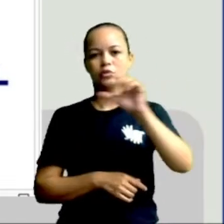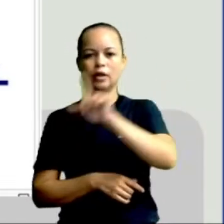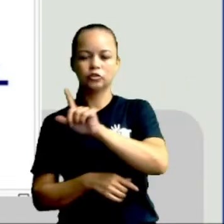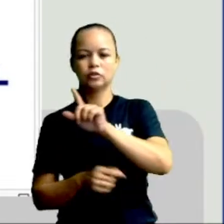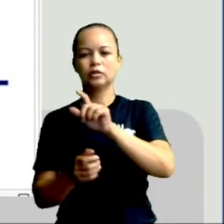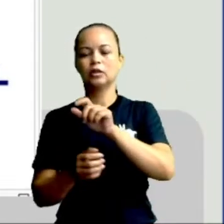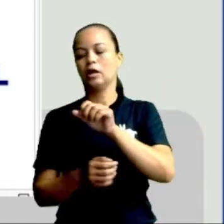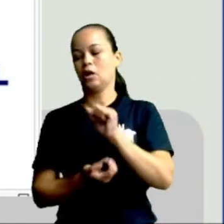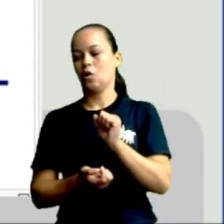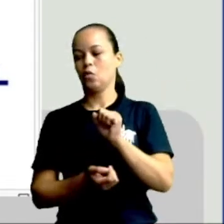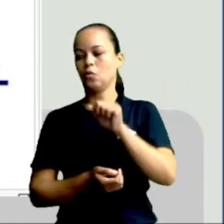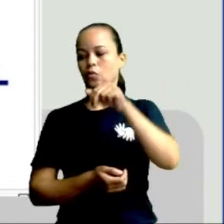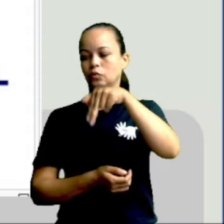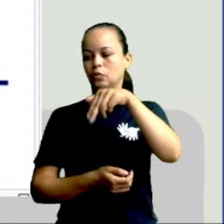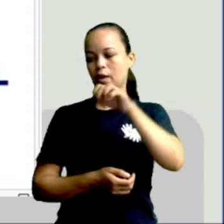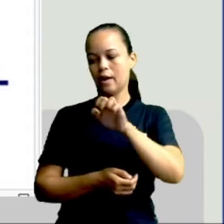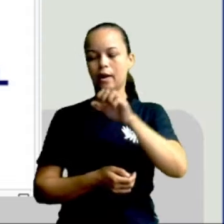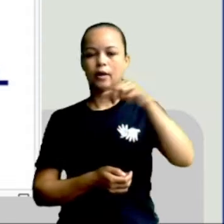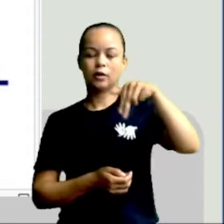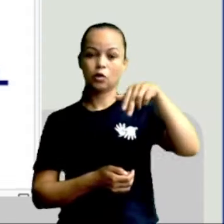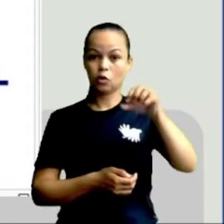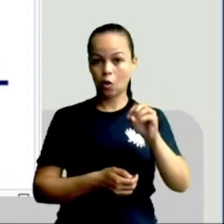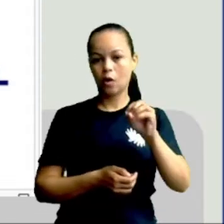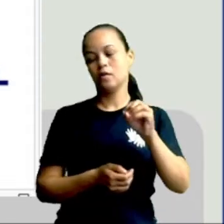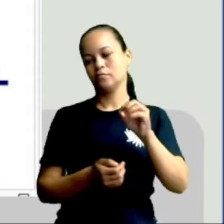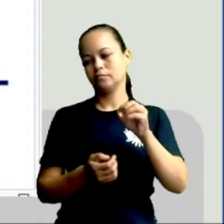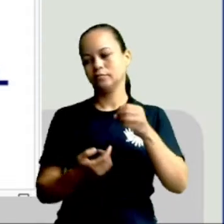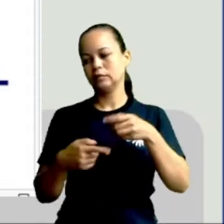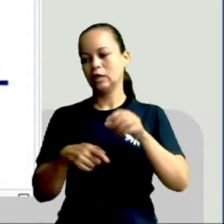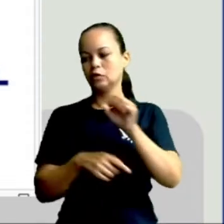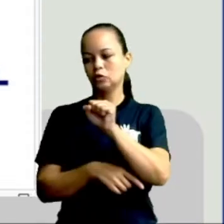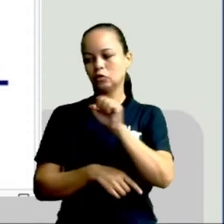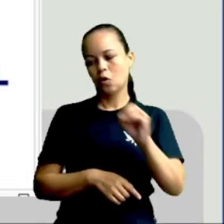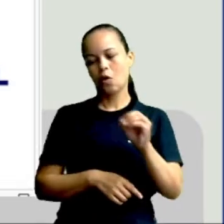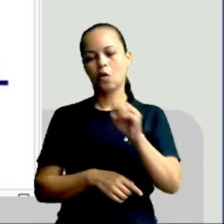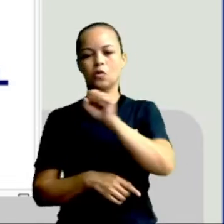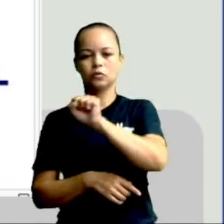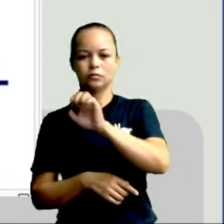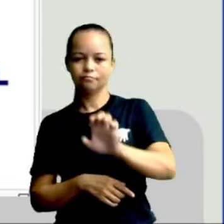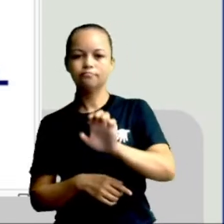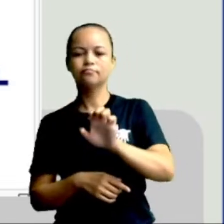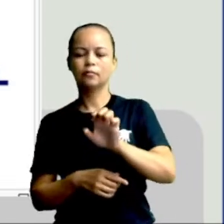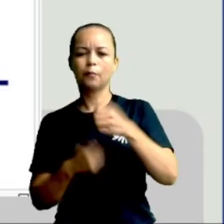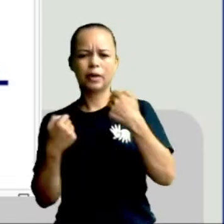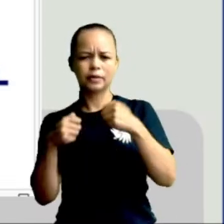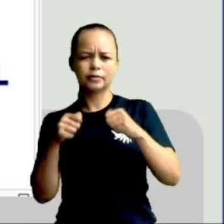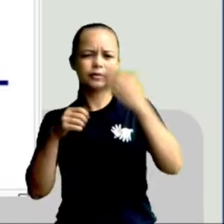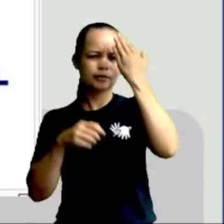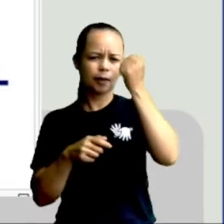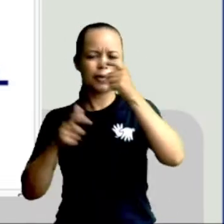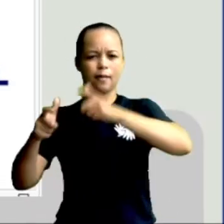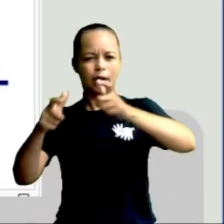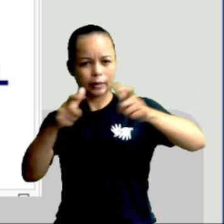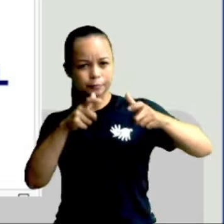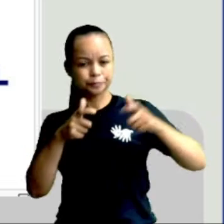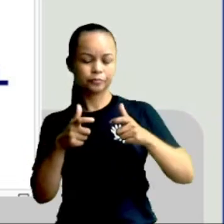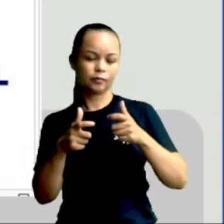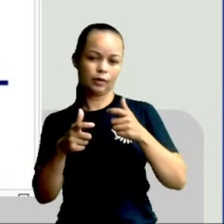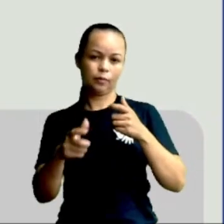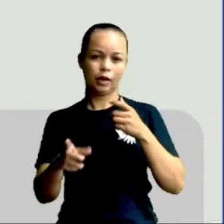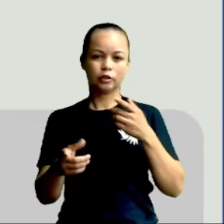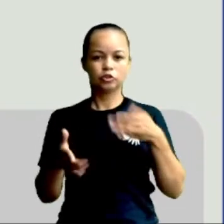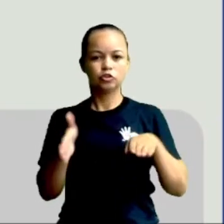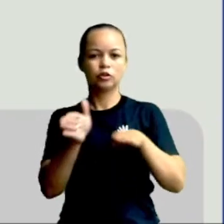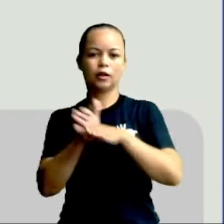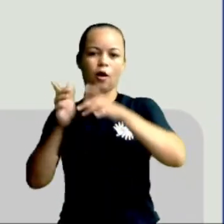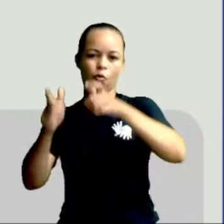sudeste, ao sudoeste. Então, é importante que a gente saiba essas localizações para poder conseguir chegar ao lugar que a gente